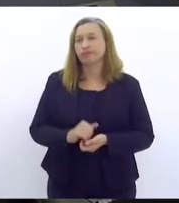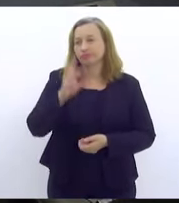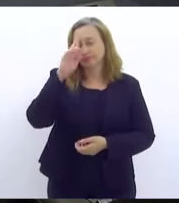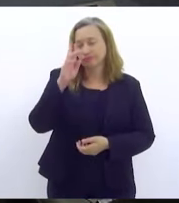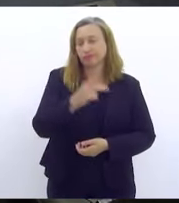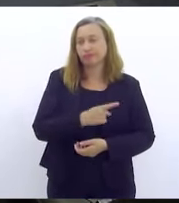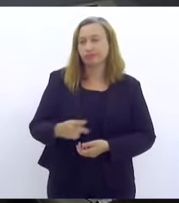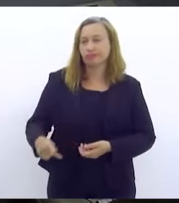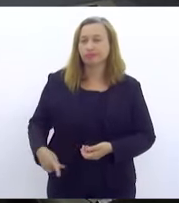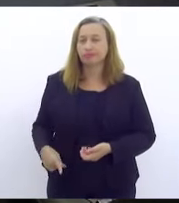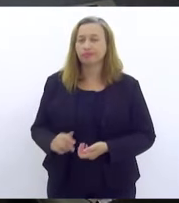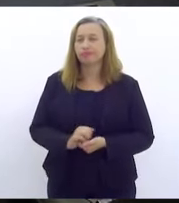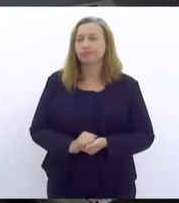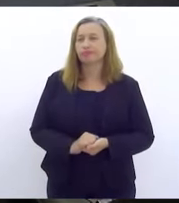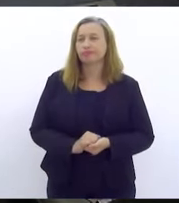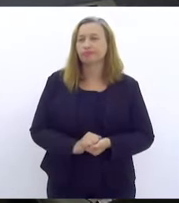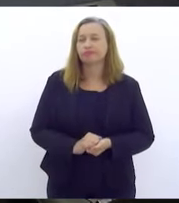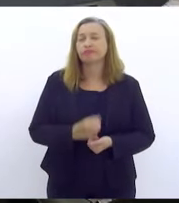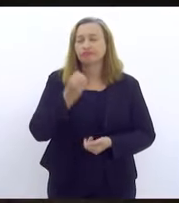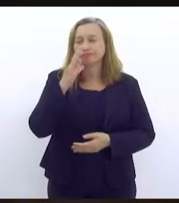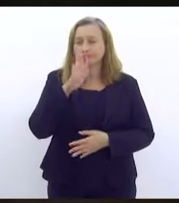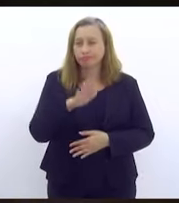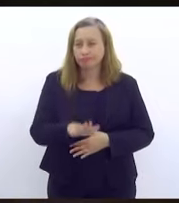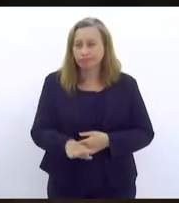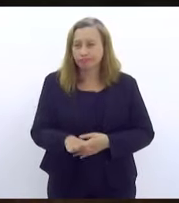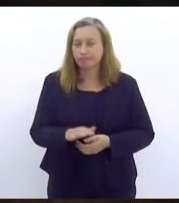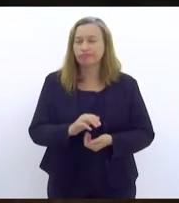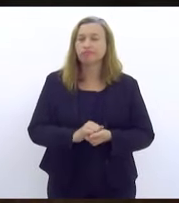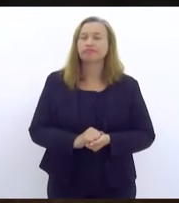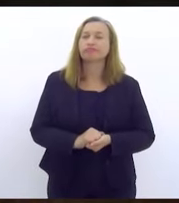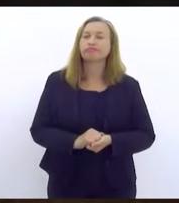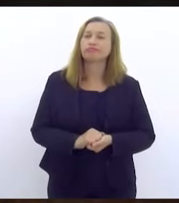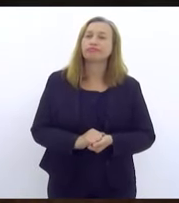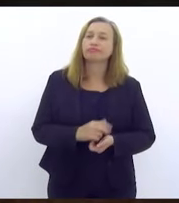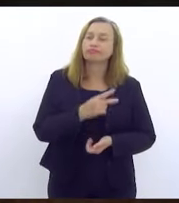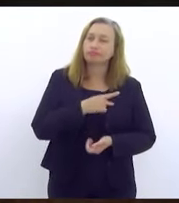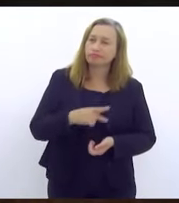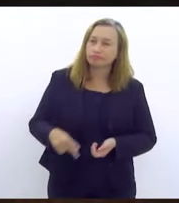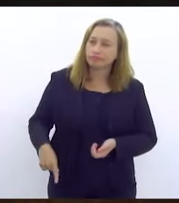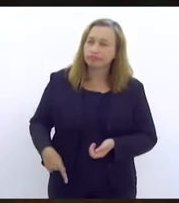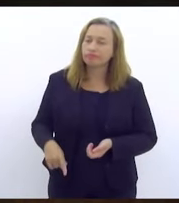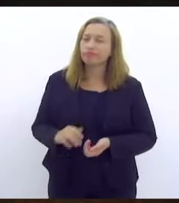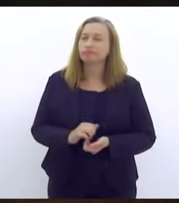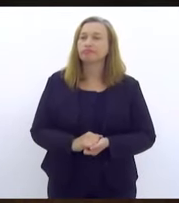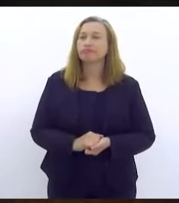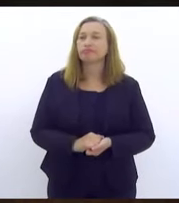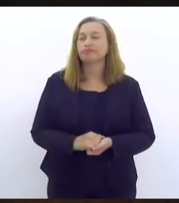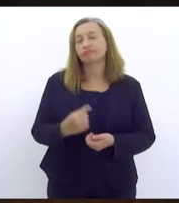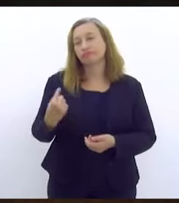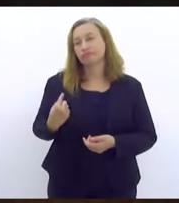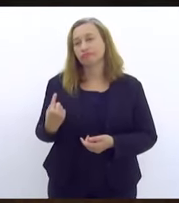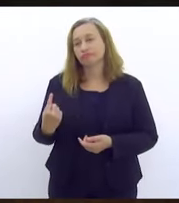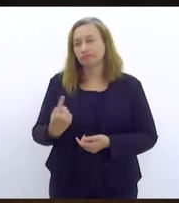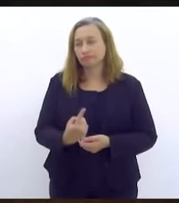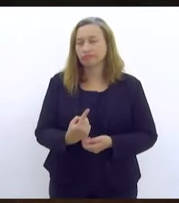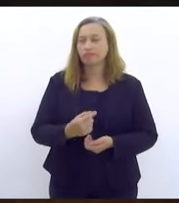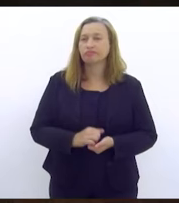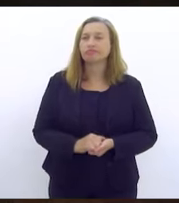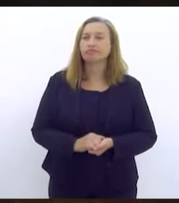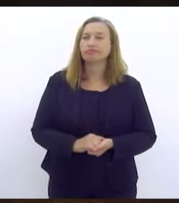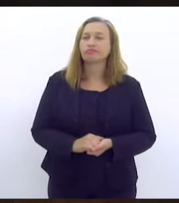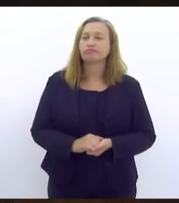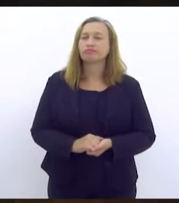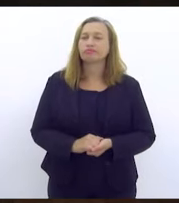Presidente, ordem. Boa tarde, presidente. Presidente, eu venho aqui